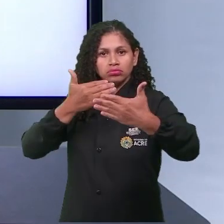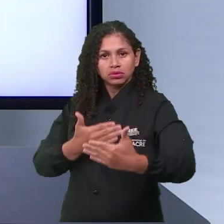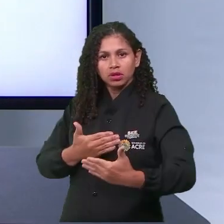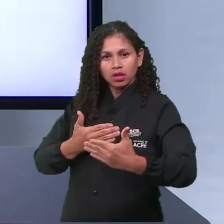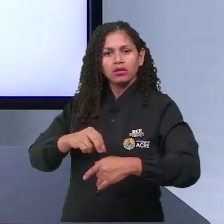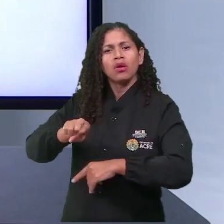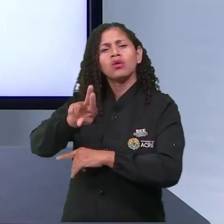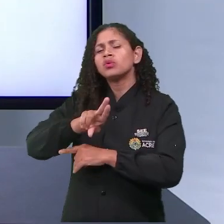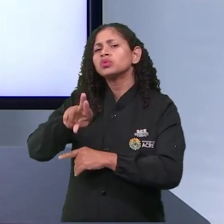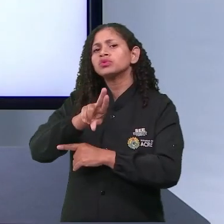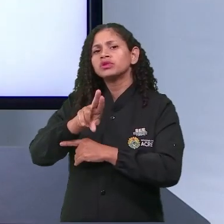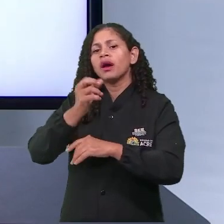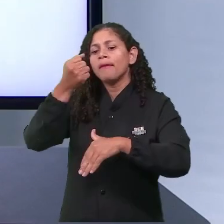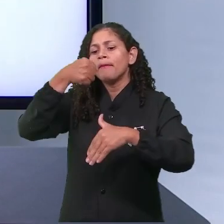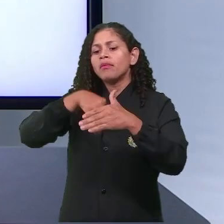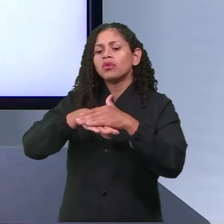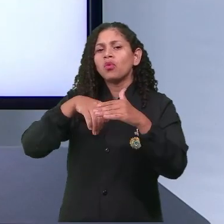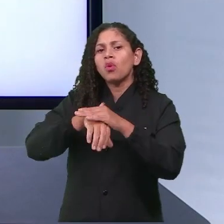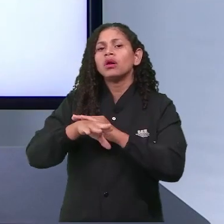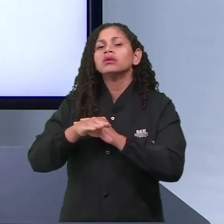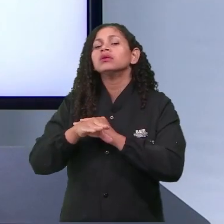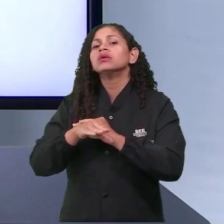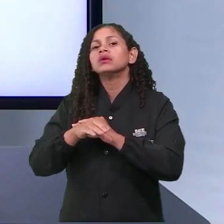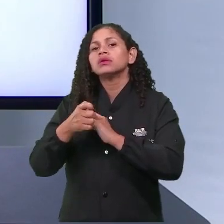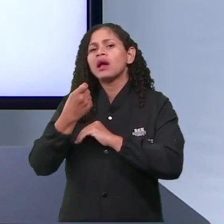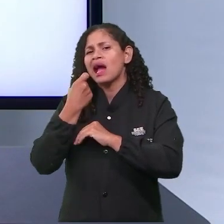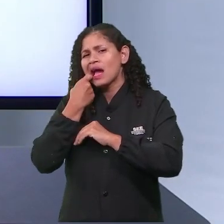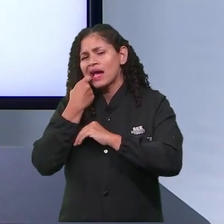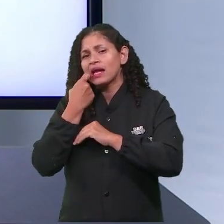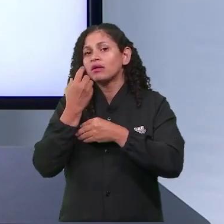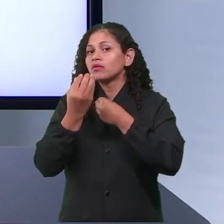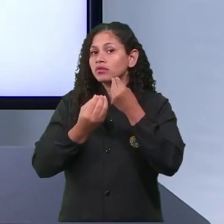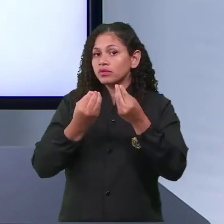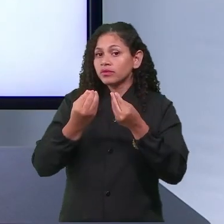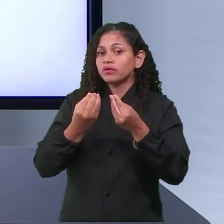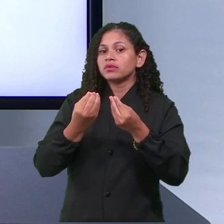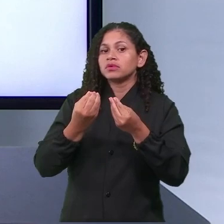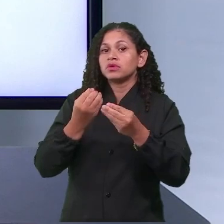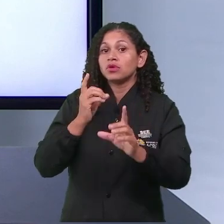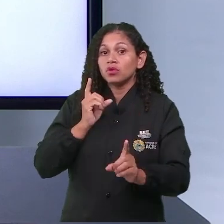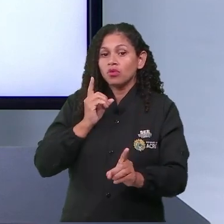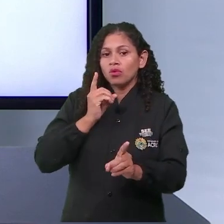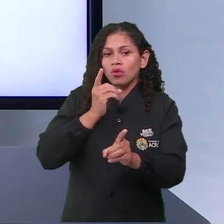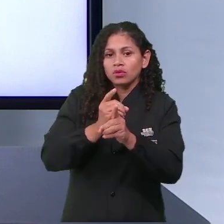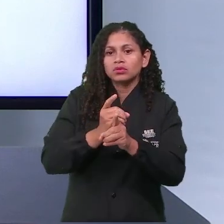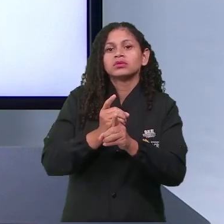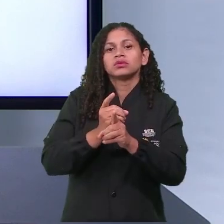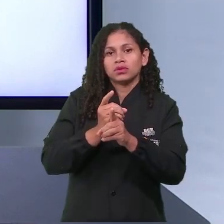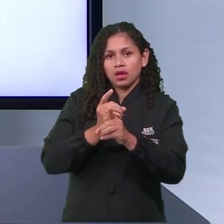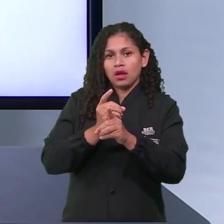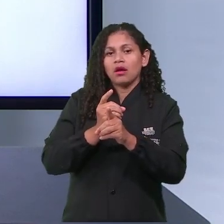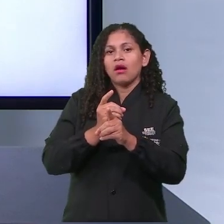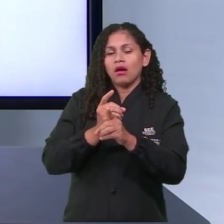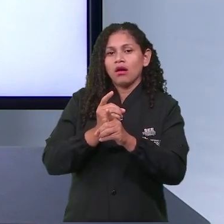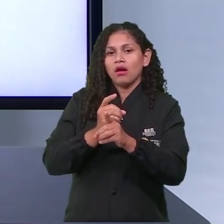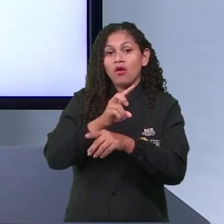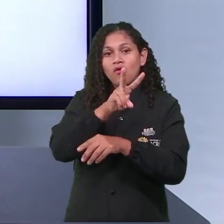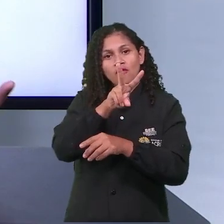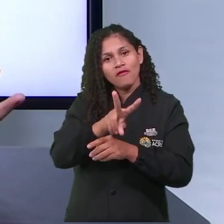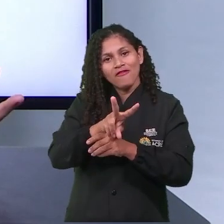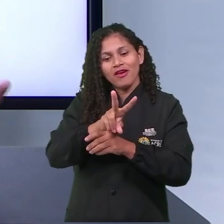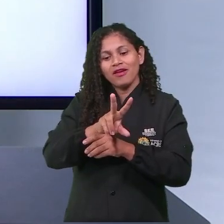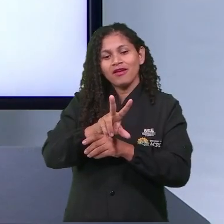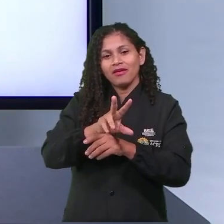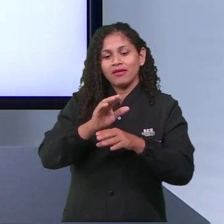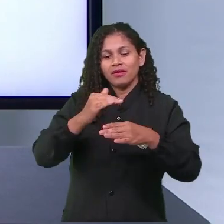calcular o volume das caixas e depois eu vou dividir o volume do depósito pelo volume da caixa. E aí vai me dar o total